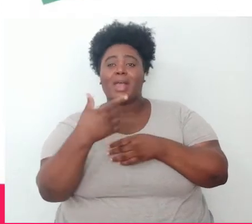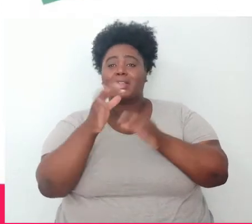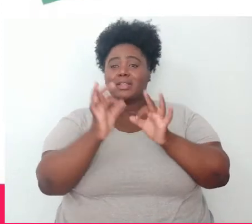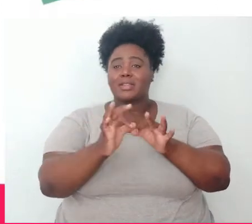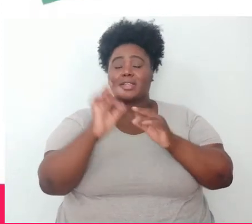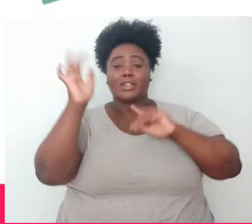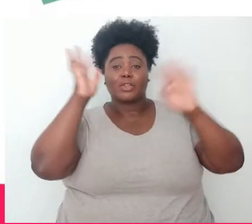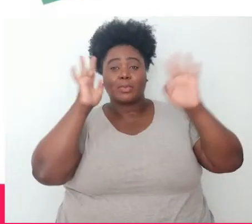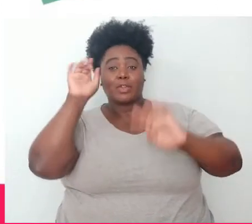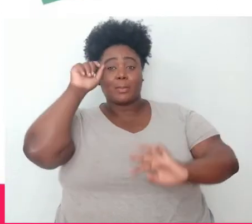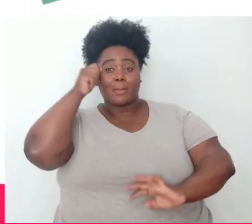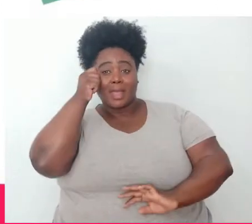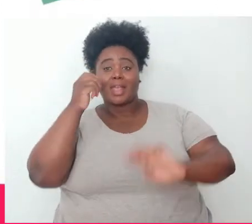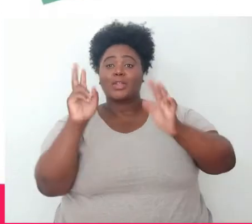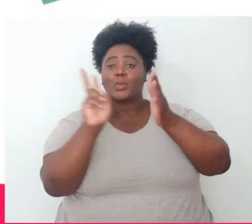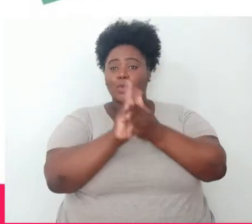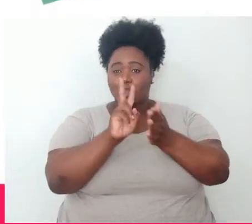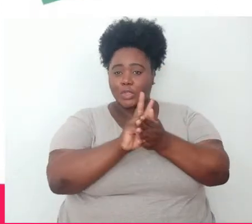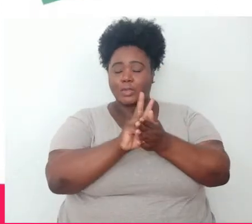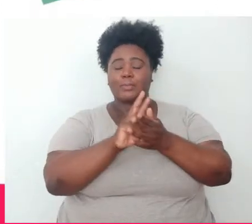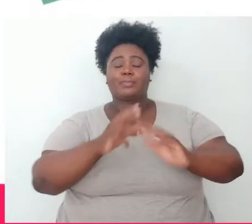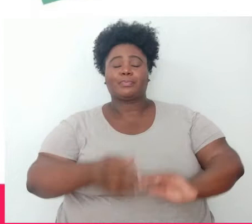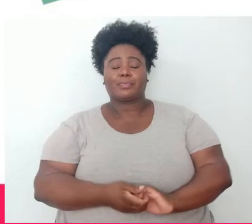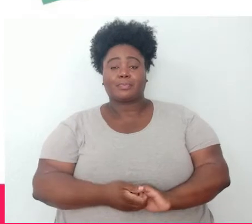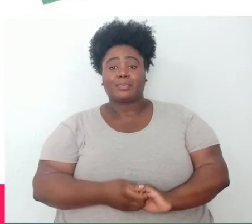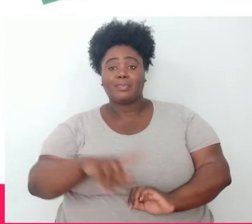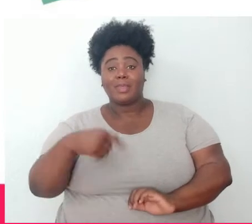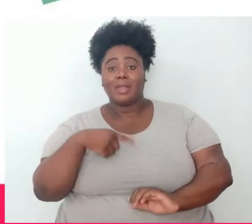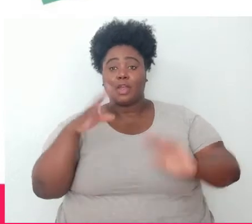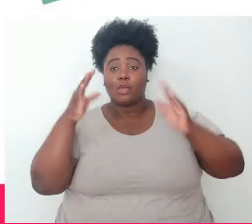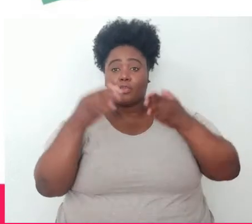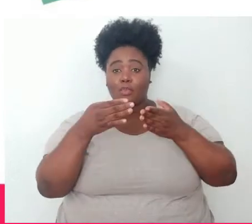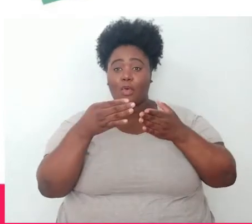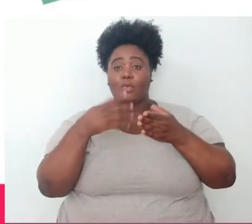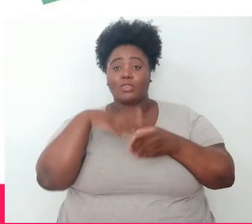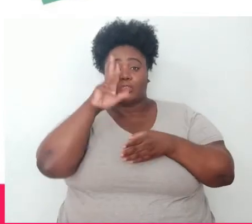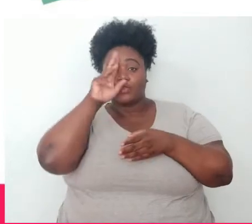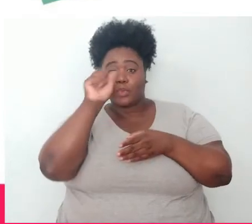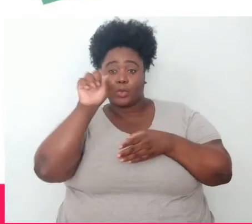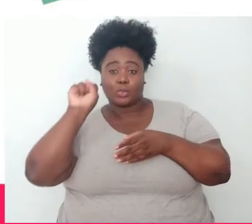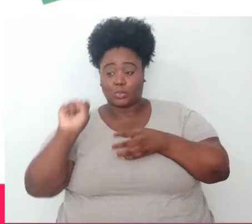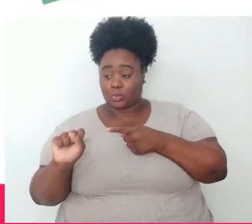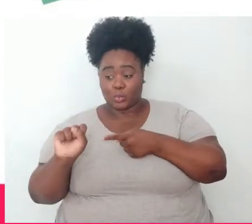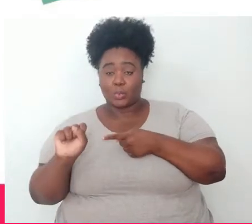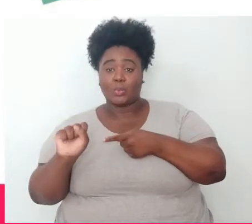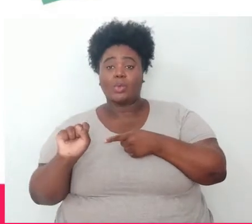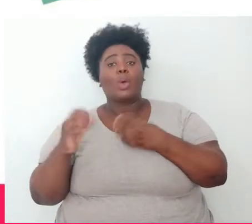de um imaginário preto, indígena, né, com um protagonismo muito forte da região